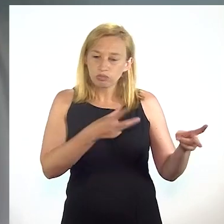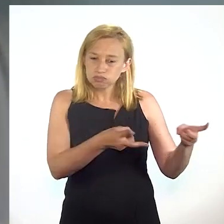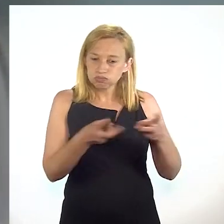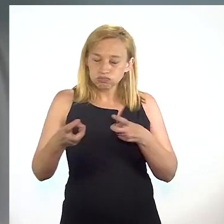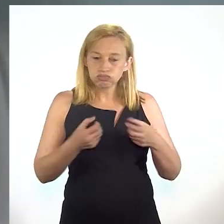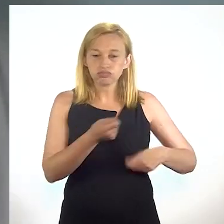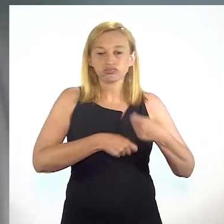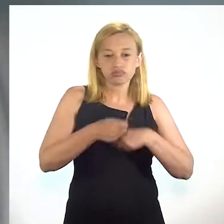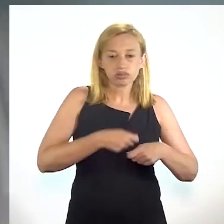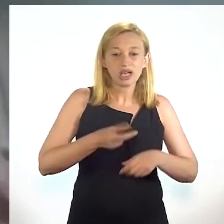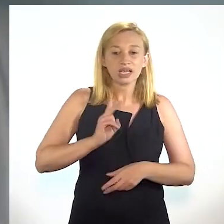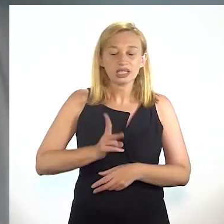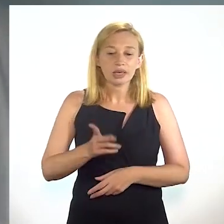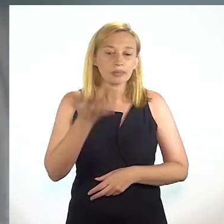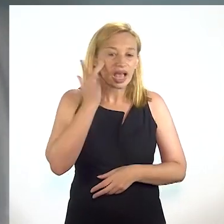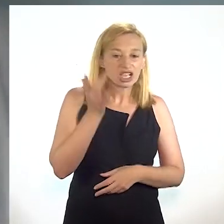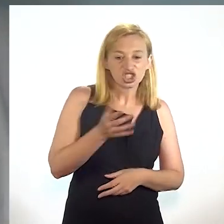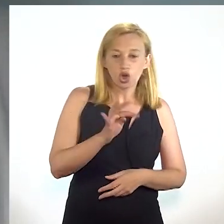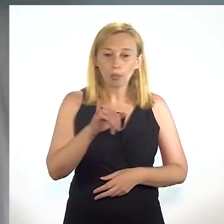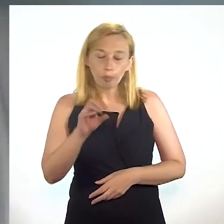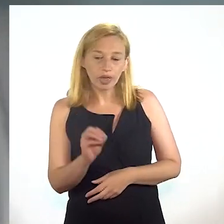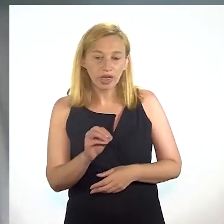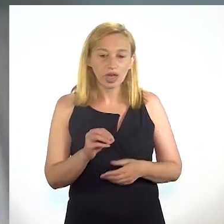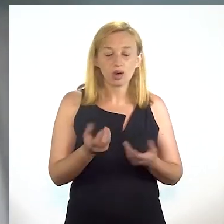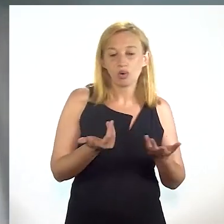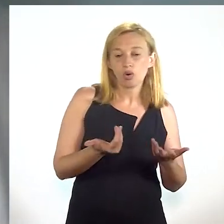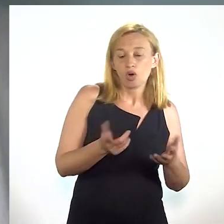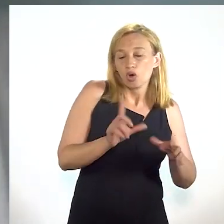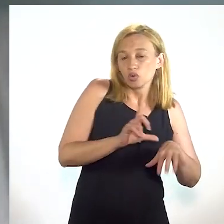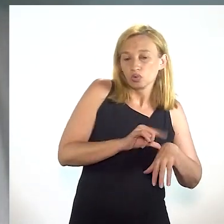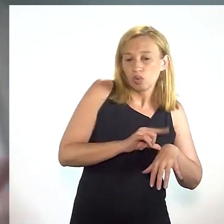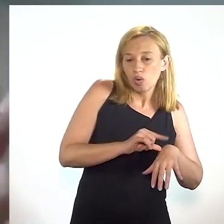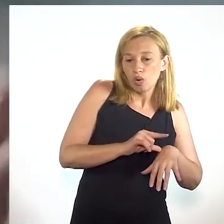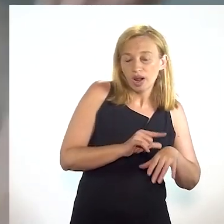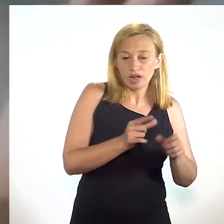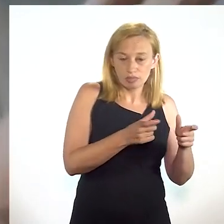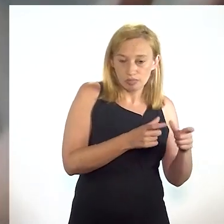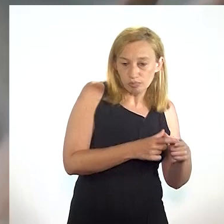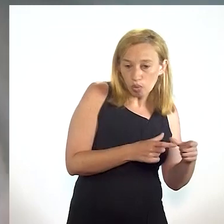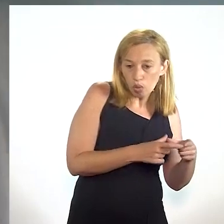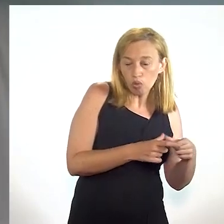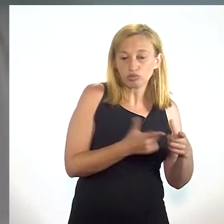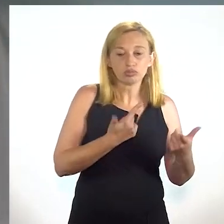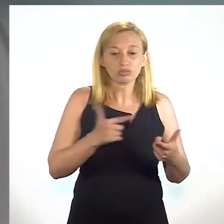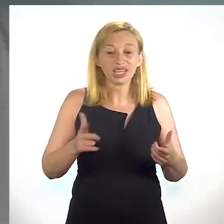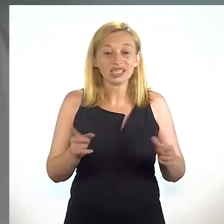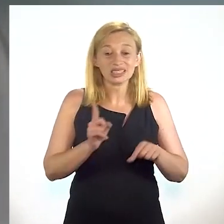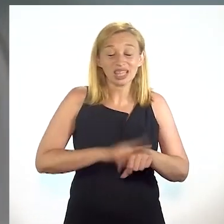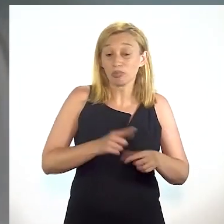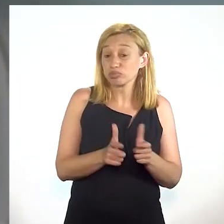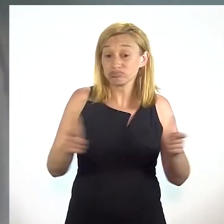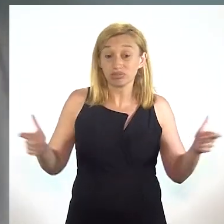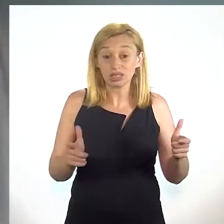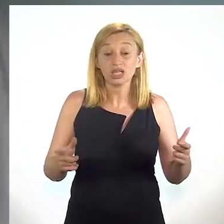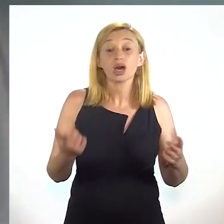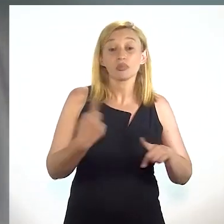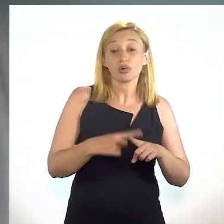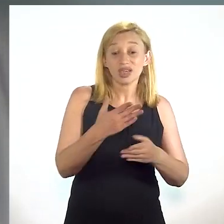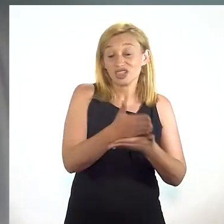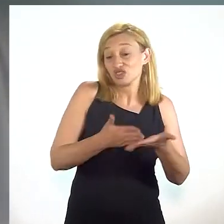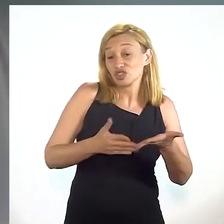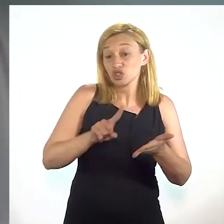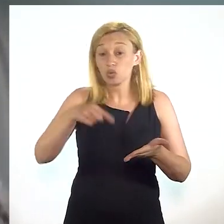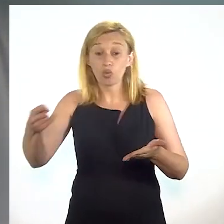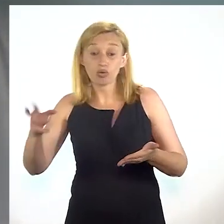A gente tem também essa coisa da própria percepção do negócio, a gente sempre acha que é um bico, que é alguma coisa que a gente faz no horário complementar, a gente não tem o tempo